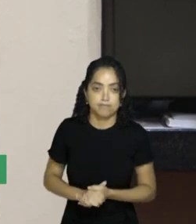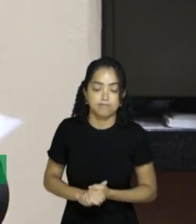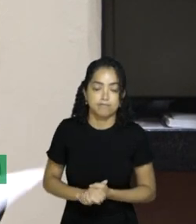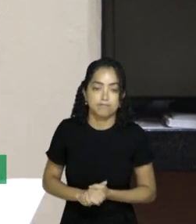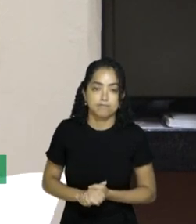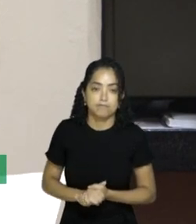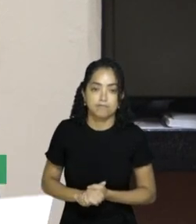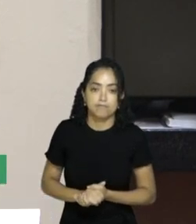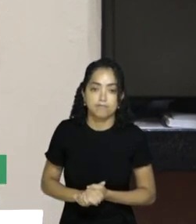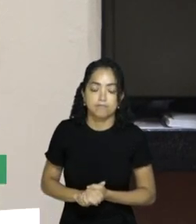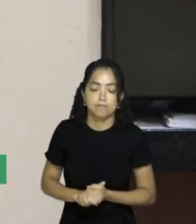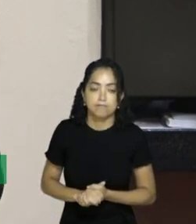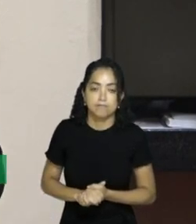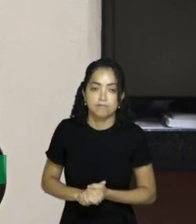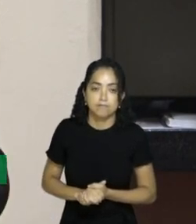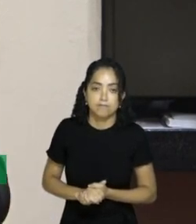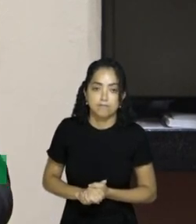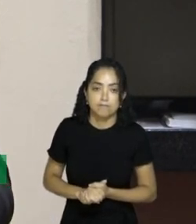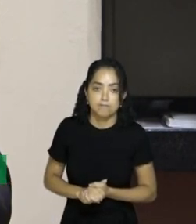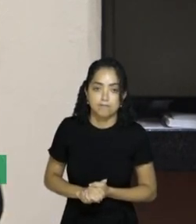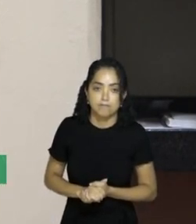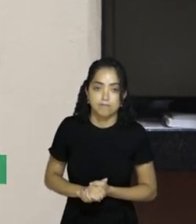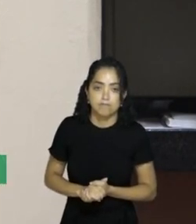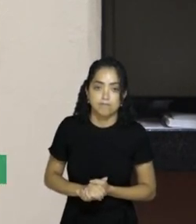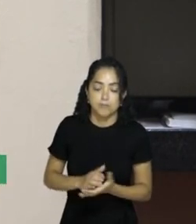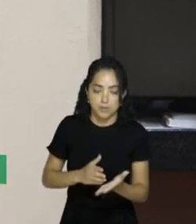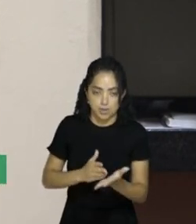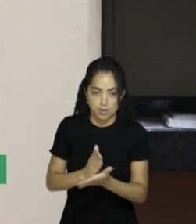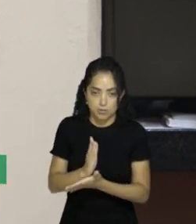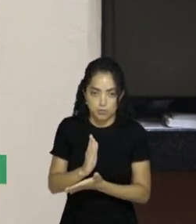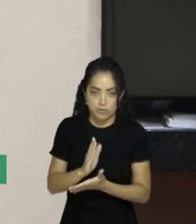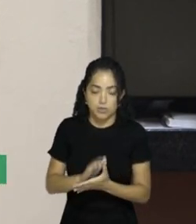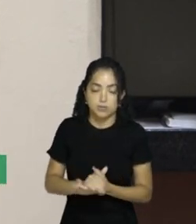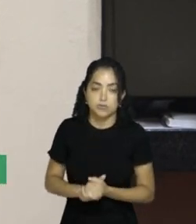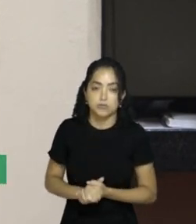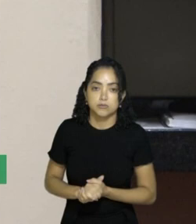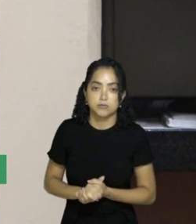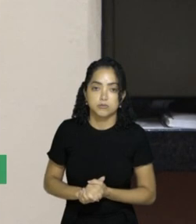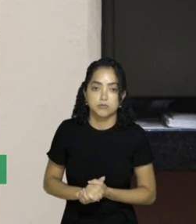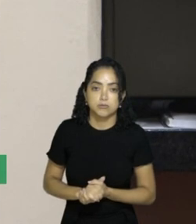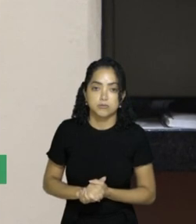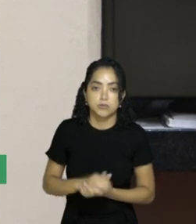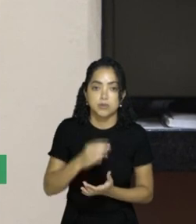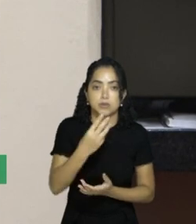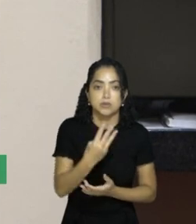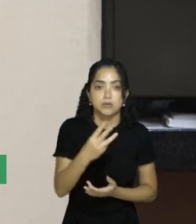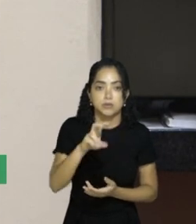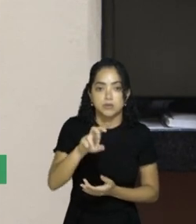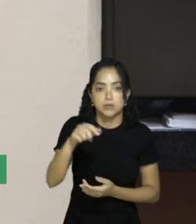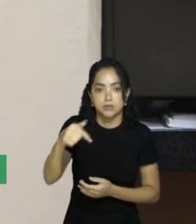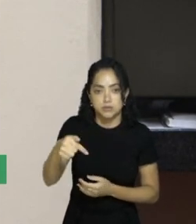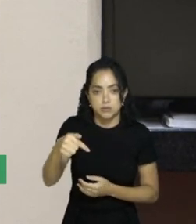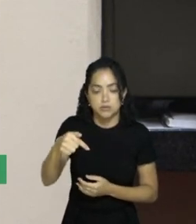deputados que aprovam permanentes como se encontra aprovado por unanimidade emoção 357 autoria Deputado Maurício peixeer